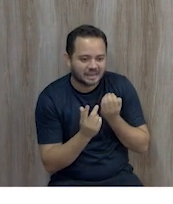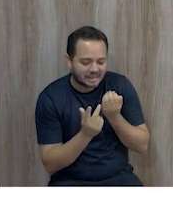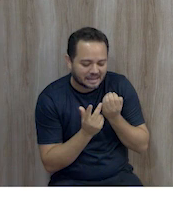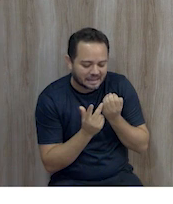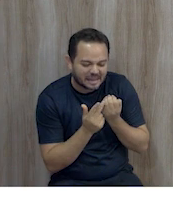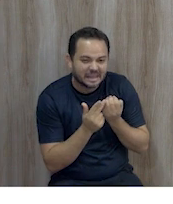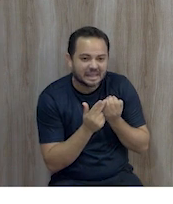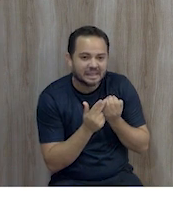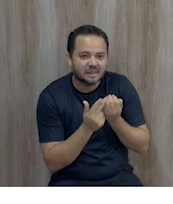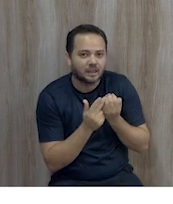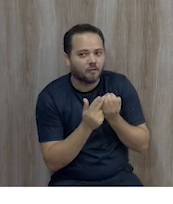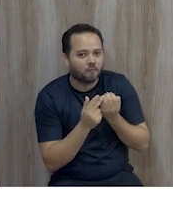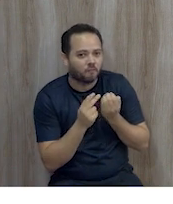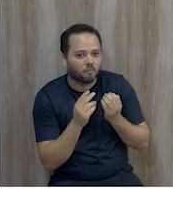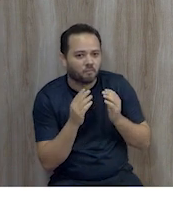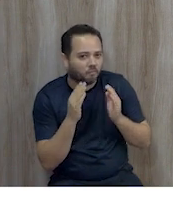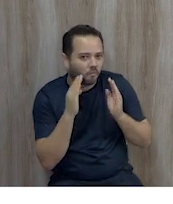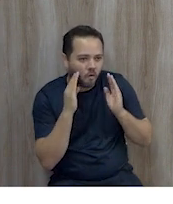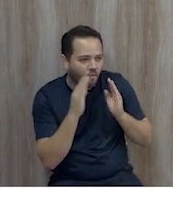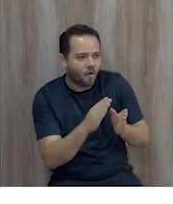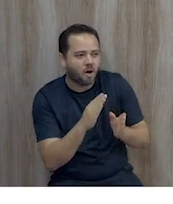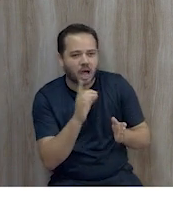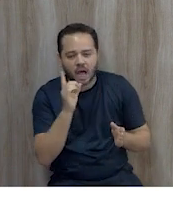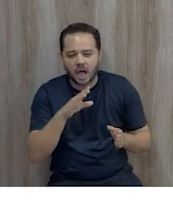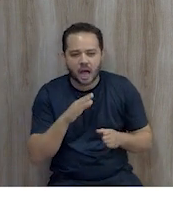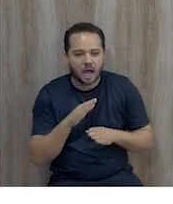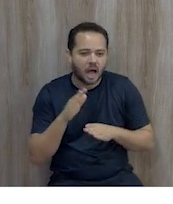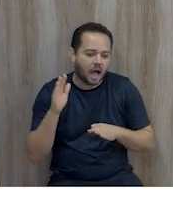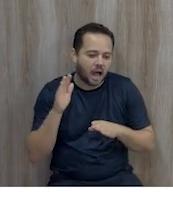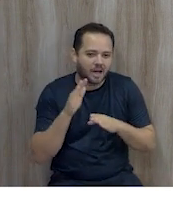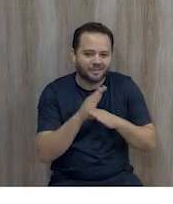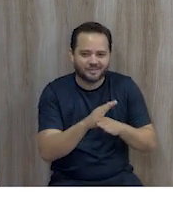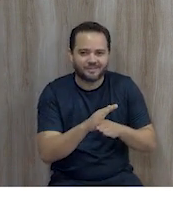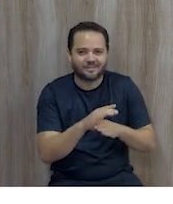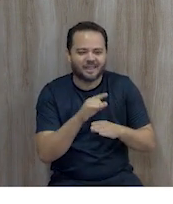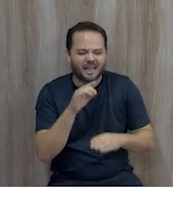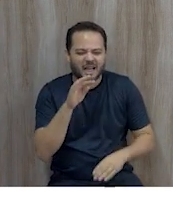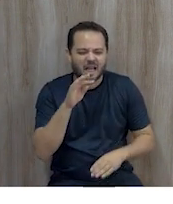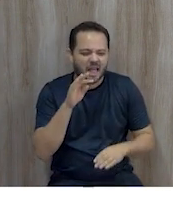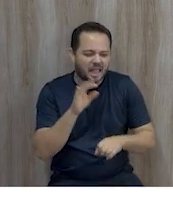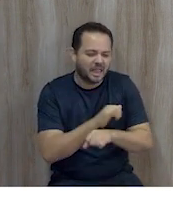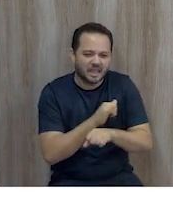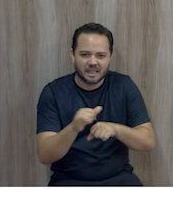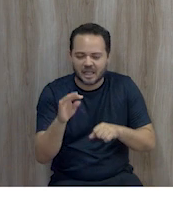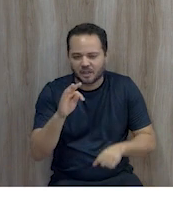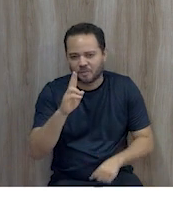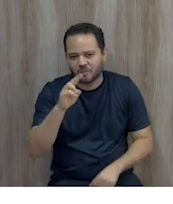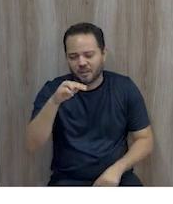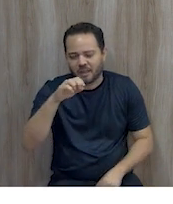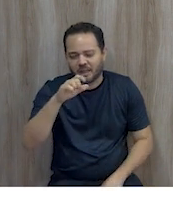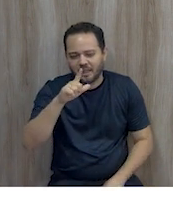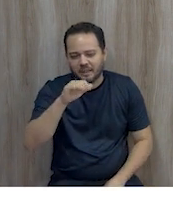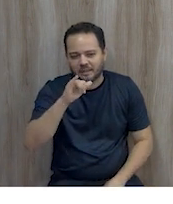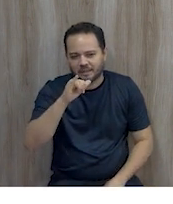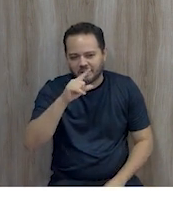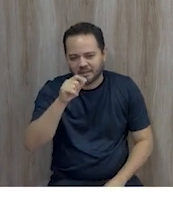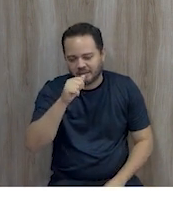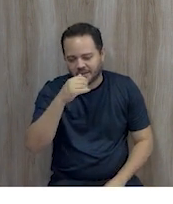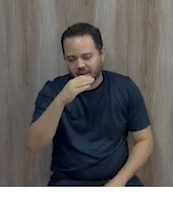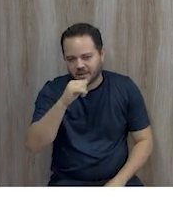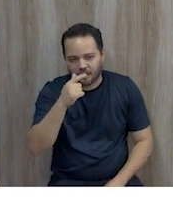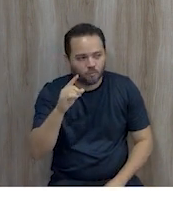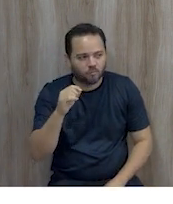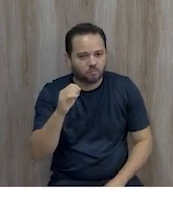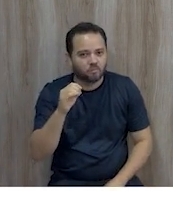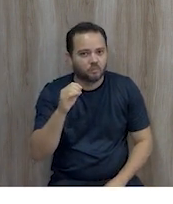não foi desenhada idealmente para ajudar na técnica de tunelização, ela foi, na verdade, descrita primeiro nesse artigo do Zadeh,